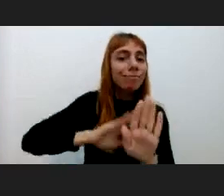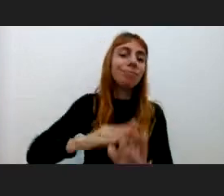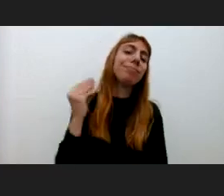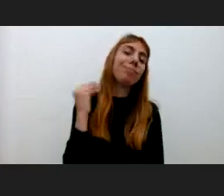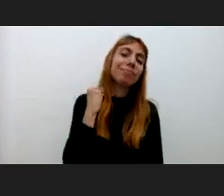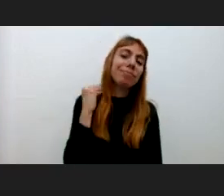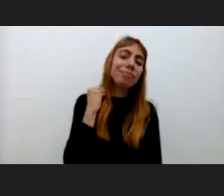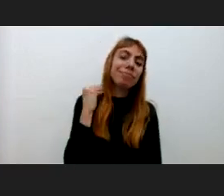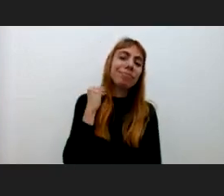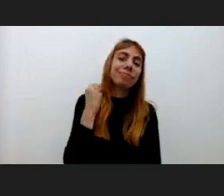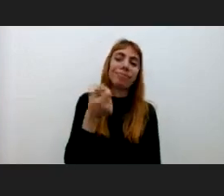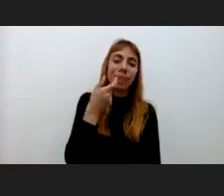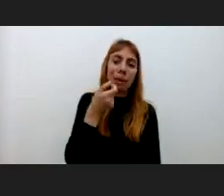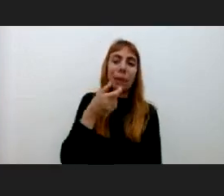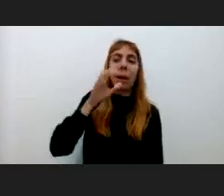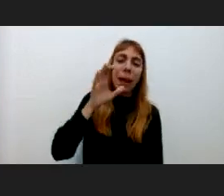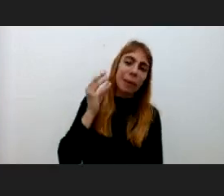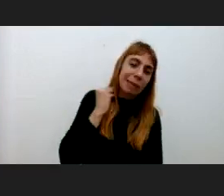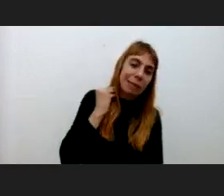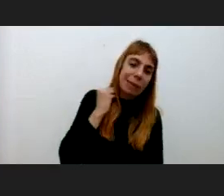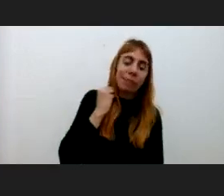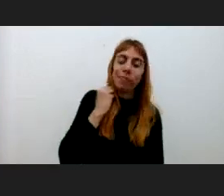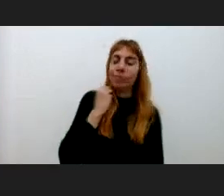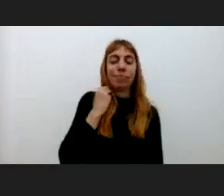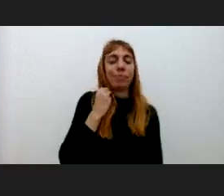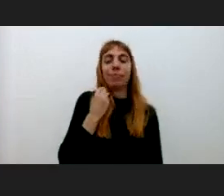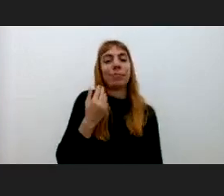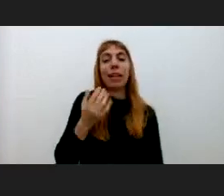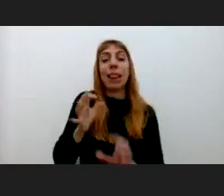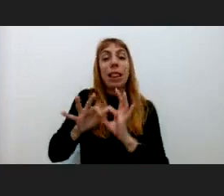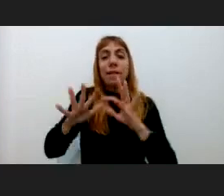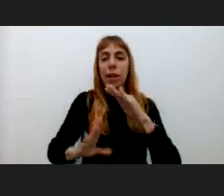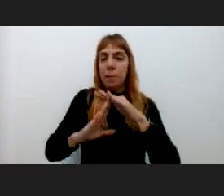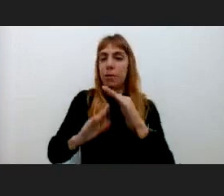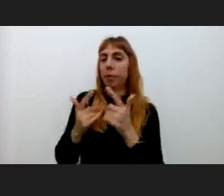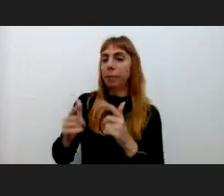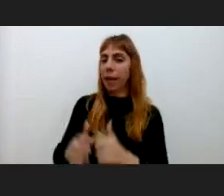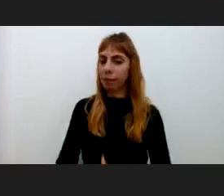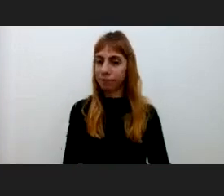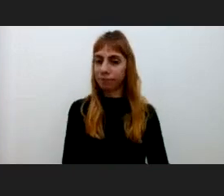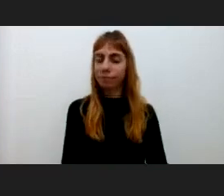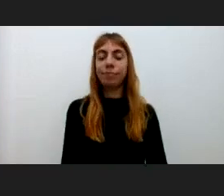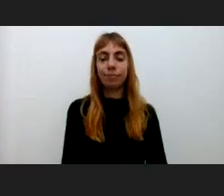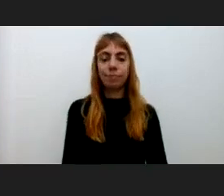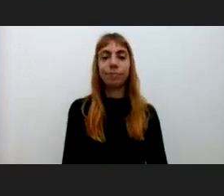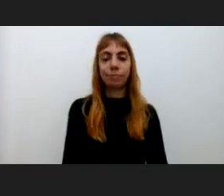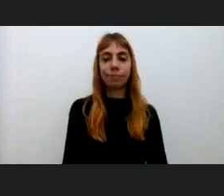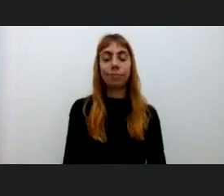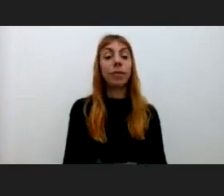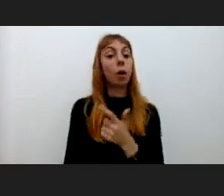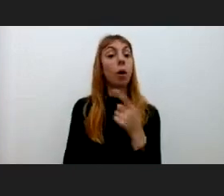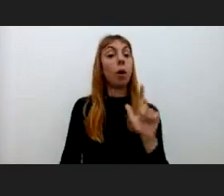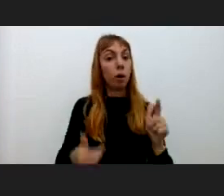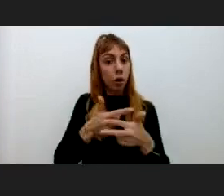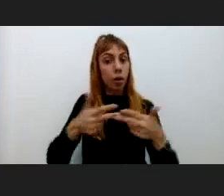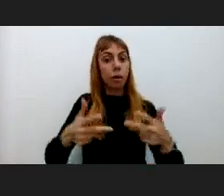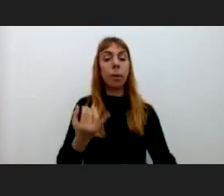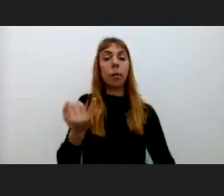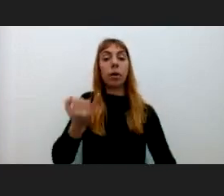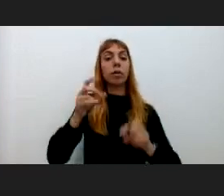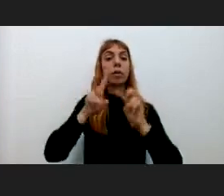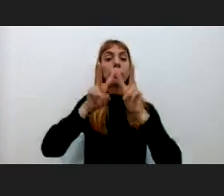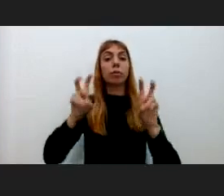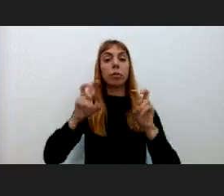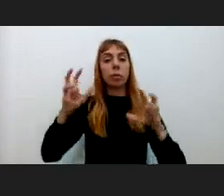sono ruim, que a gente já falou, né? O corpo precisa de descanso para reparar várias coisas, entre elas